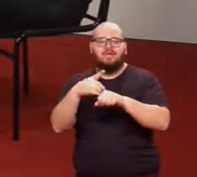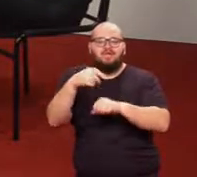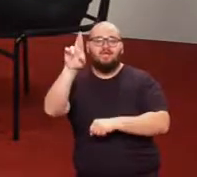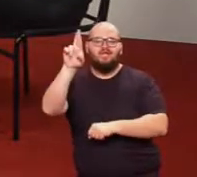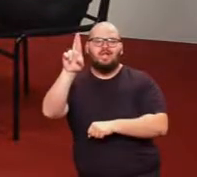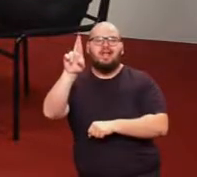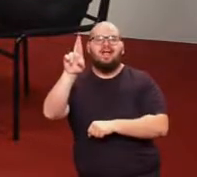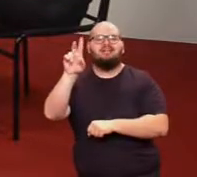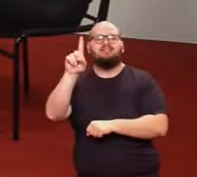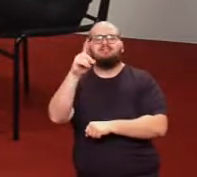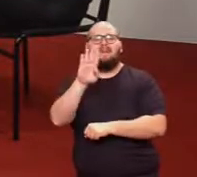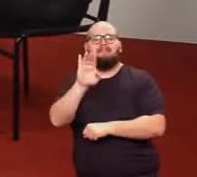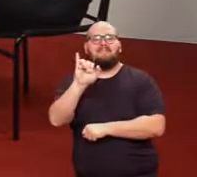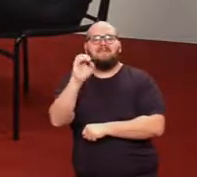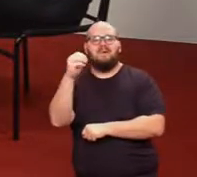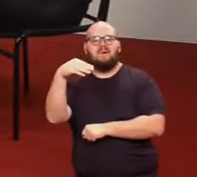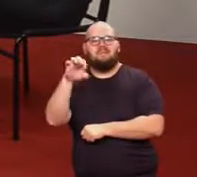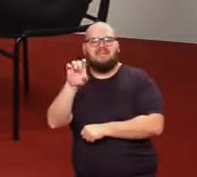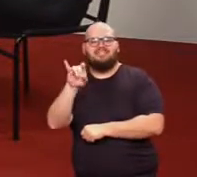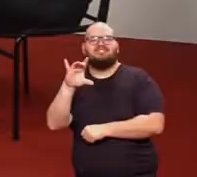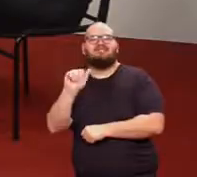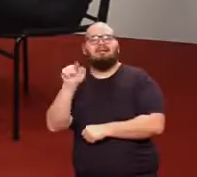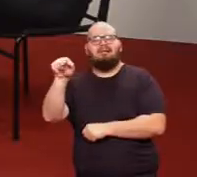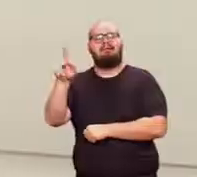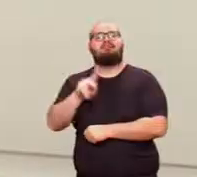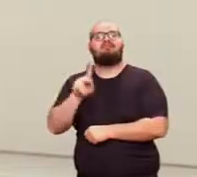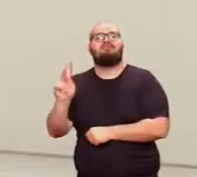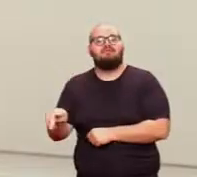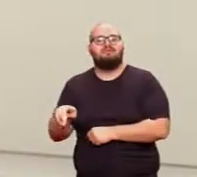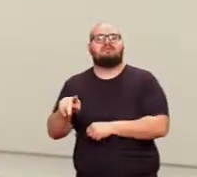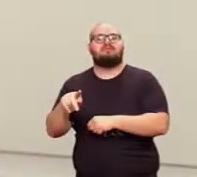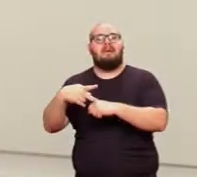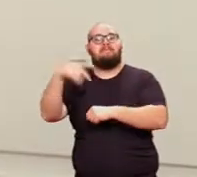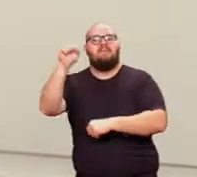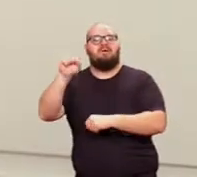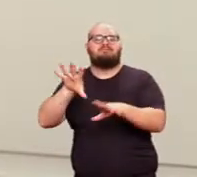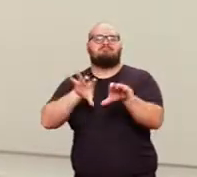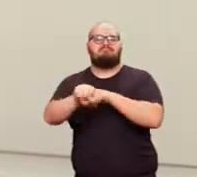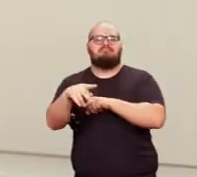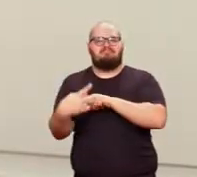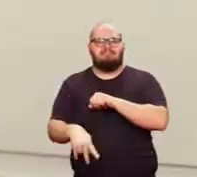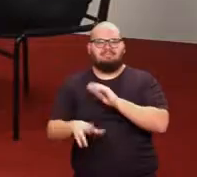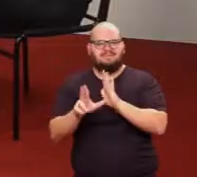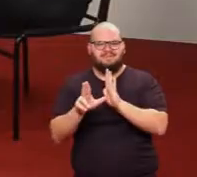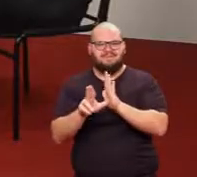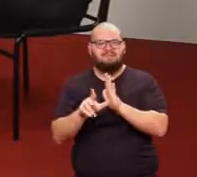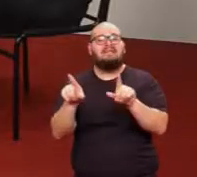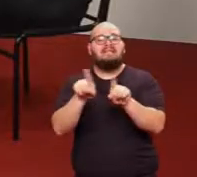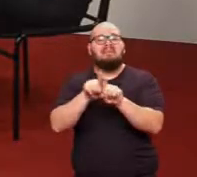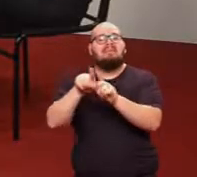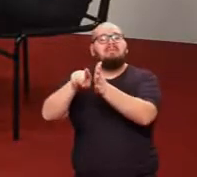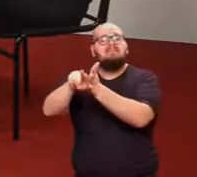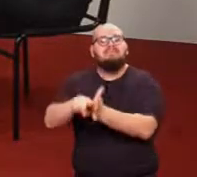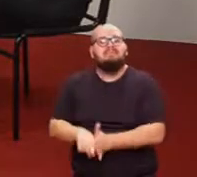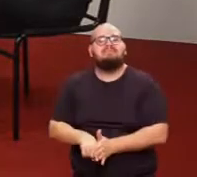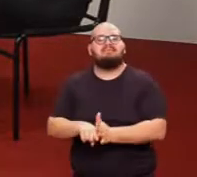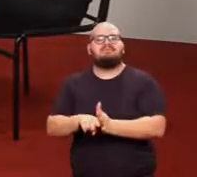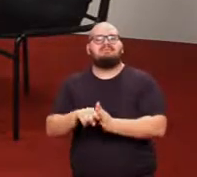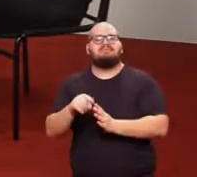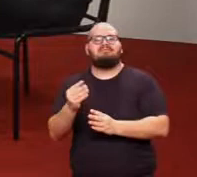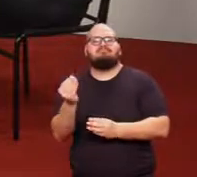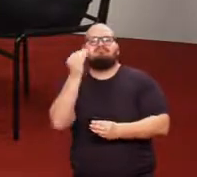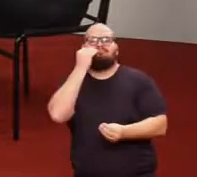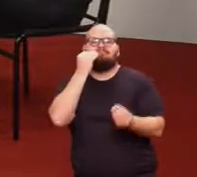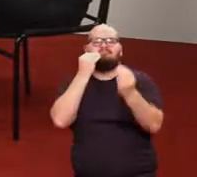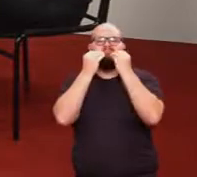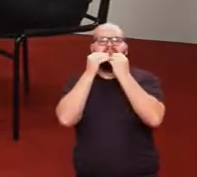doutorado em gerontologia biomédica e é docente do programa de pós-graduação de odontologia da Ubra e pesquisa temas como